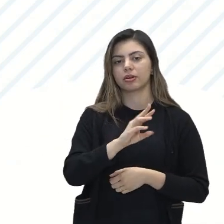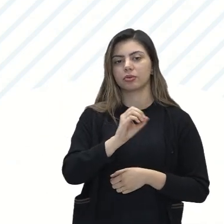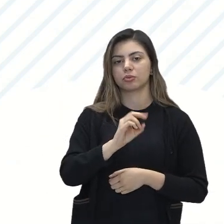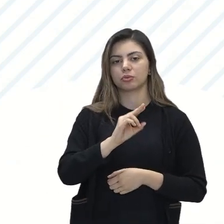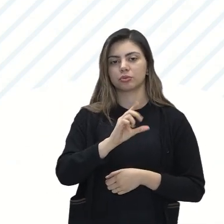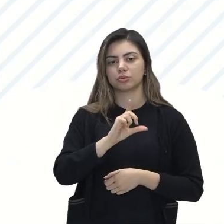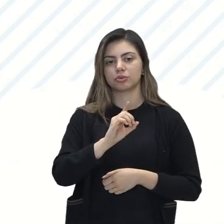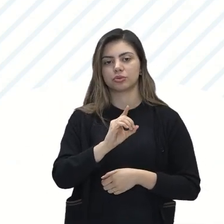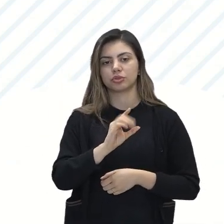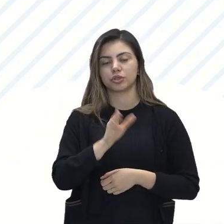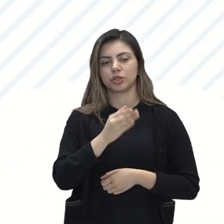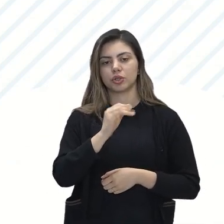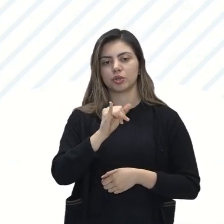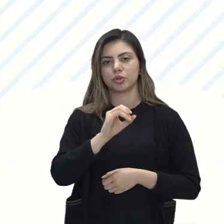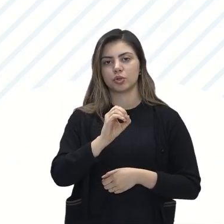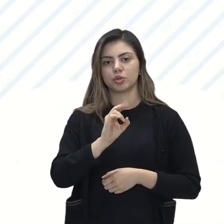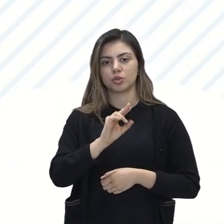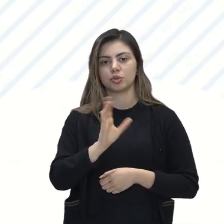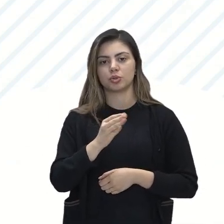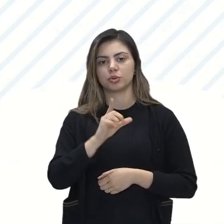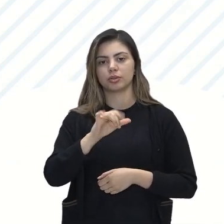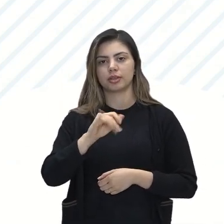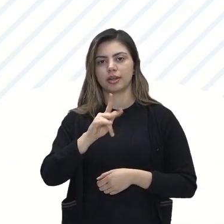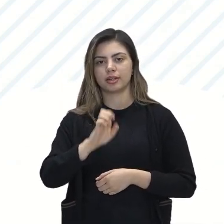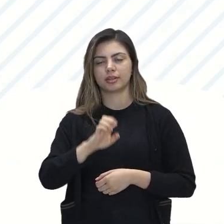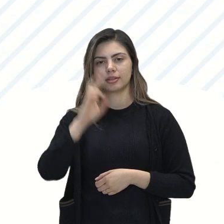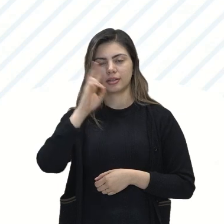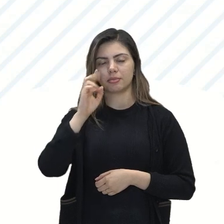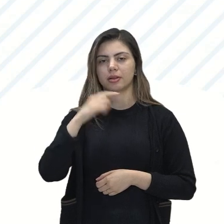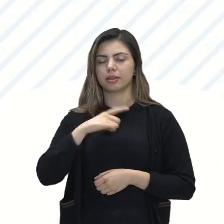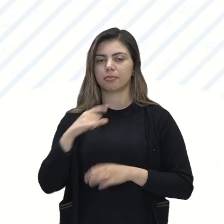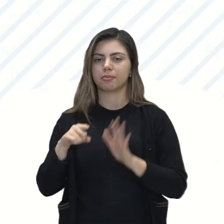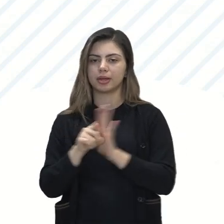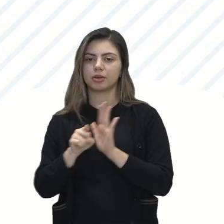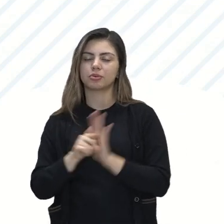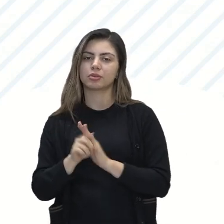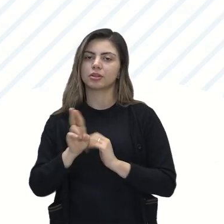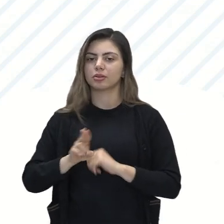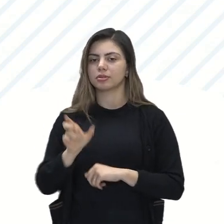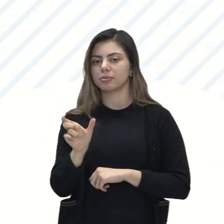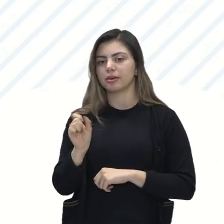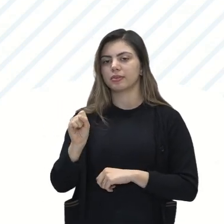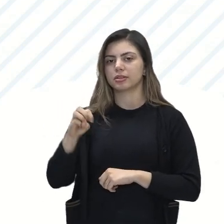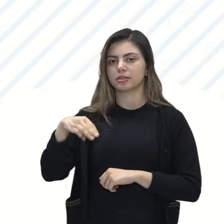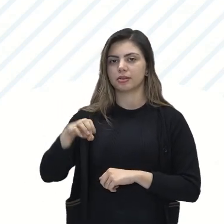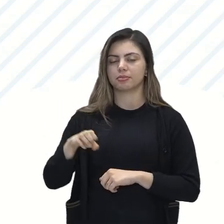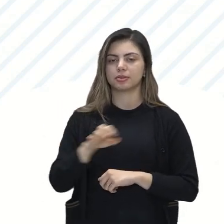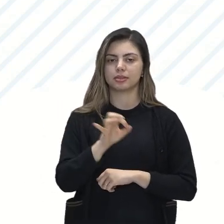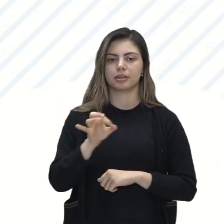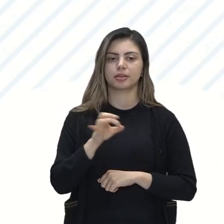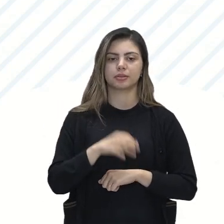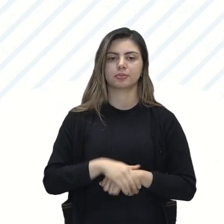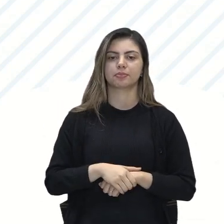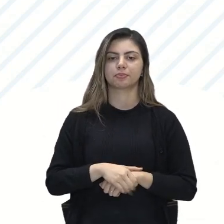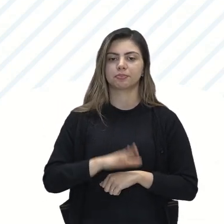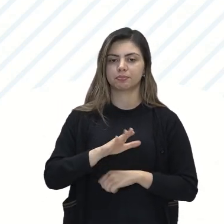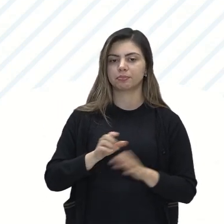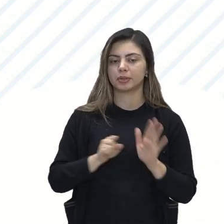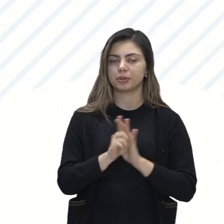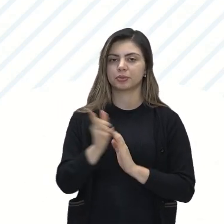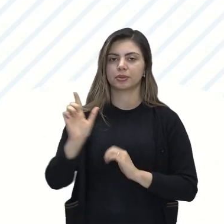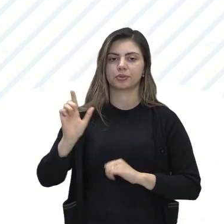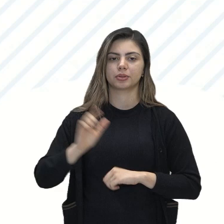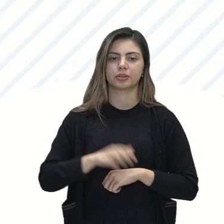some, porque nós vimos que para fazer esse tipo de perguntas usamos o some, ok? A próxima